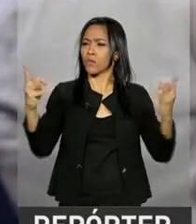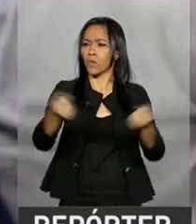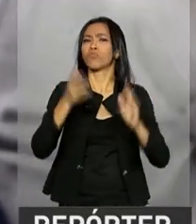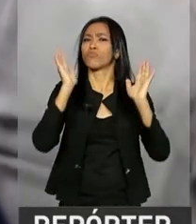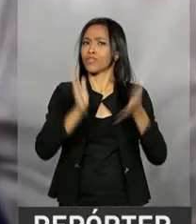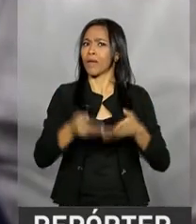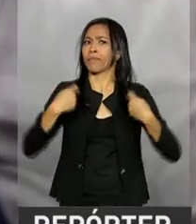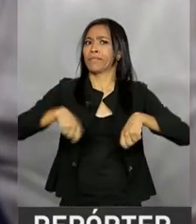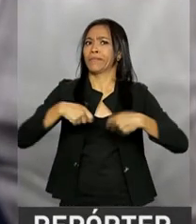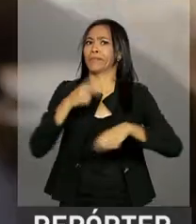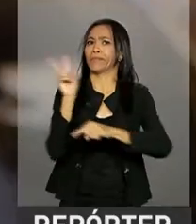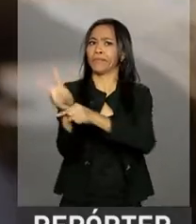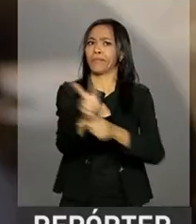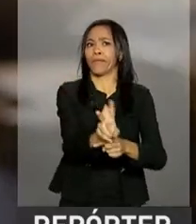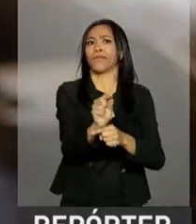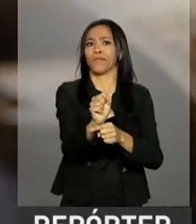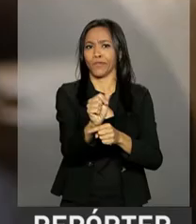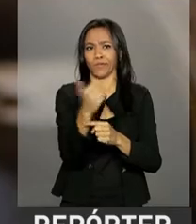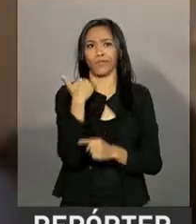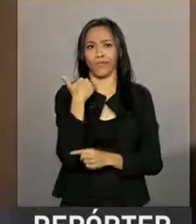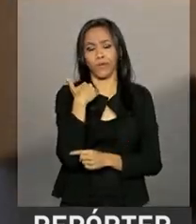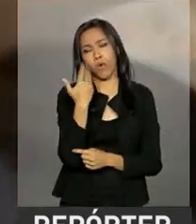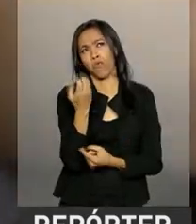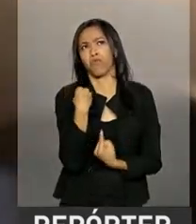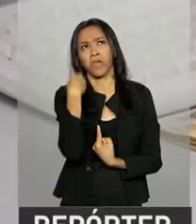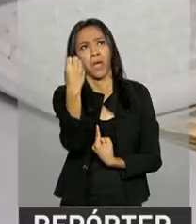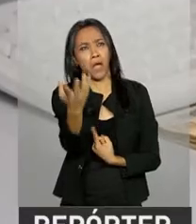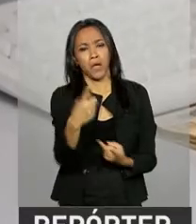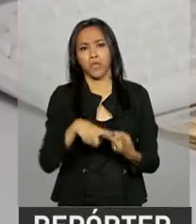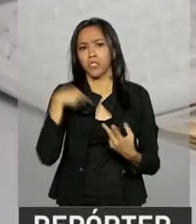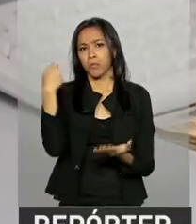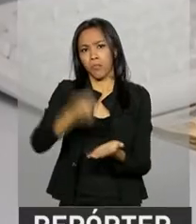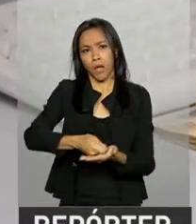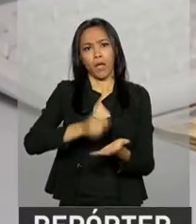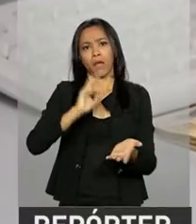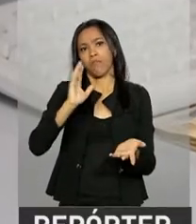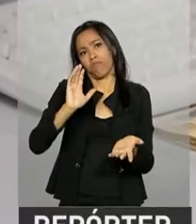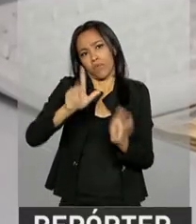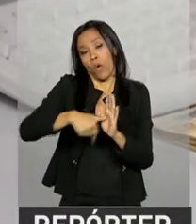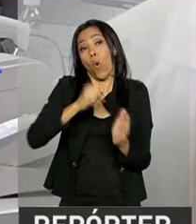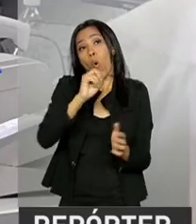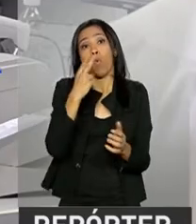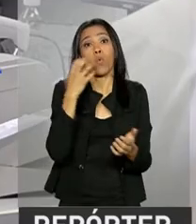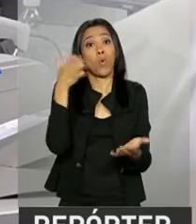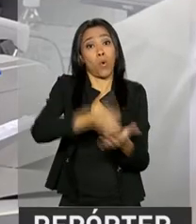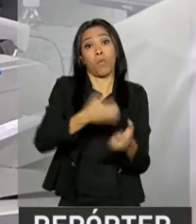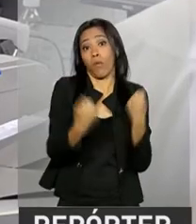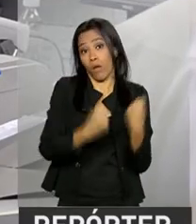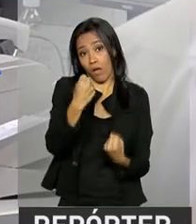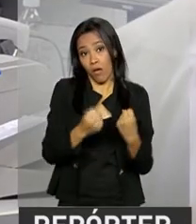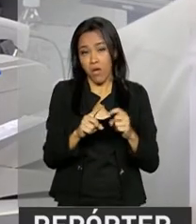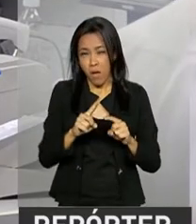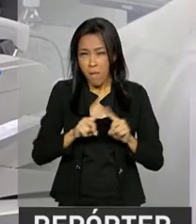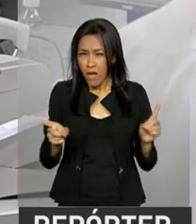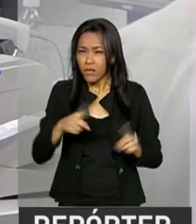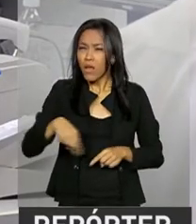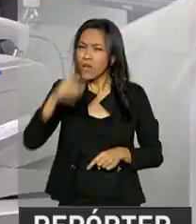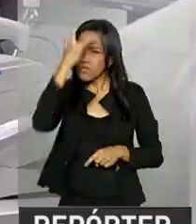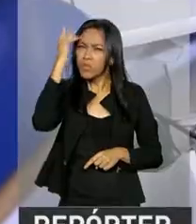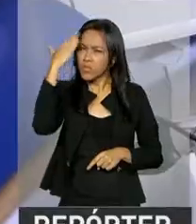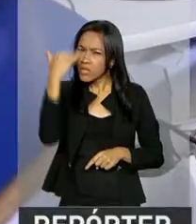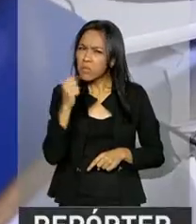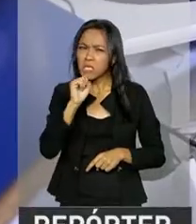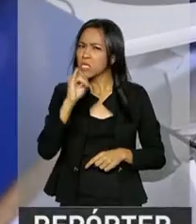pegar um empréstimo no banco seja para fazer uma viagem pagar uma conta atrasada ou comprar um carro mas será que as pessoas sabem que se não